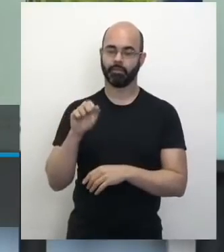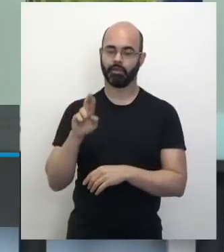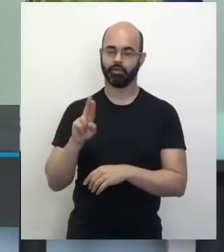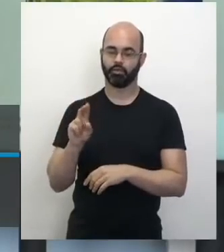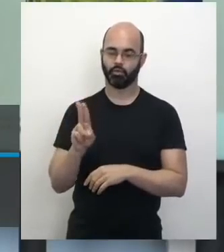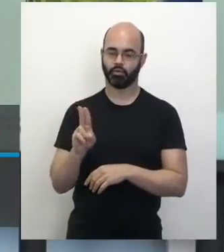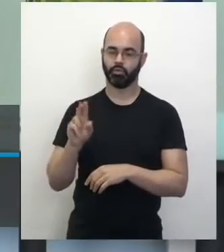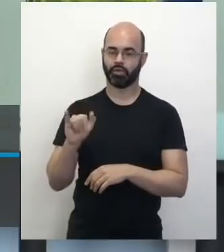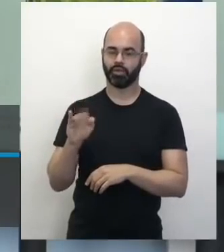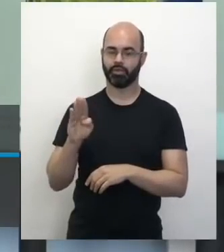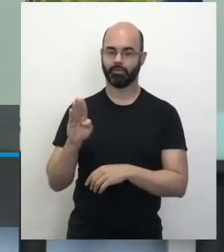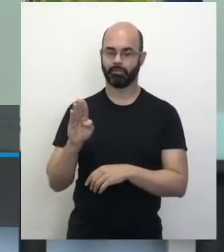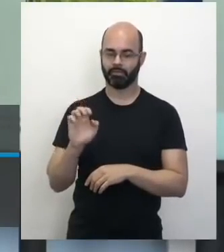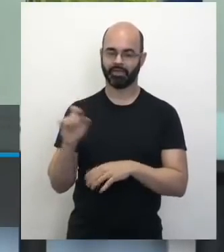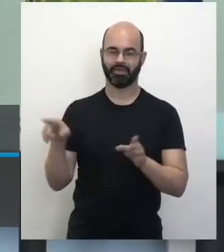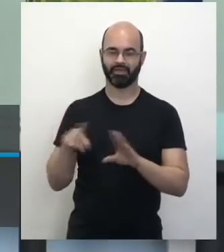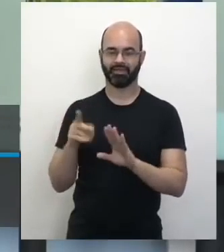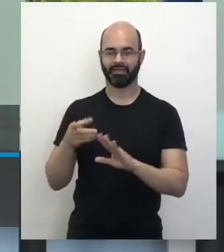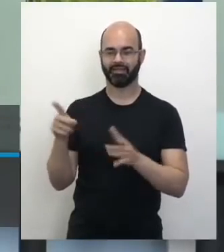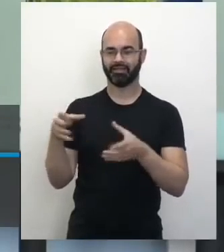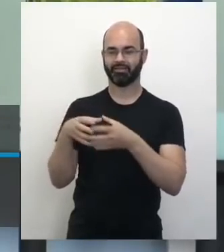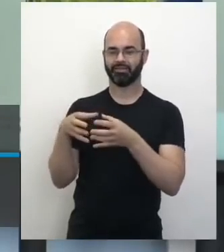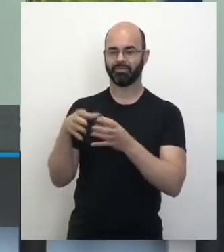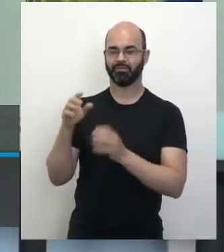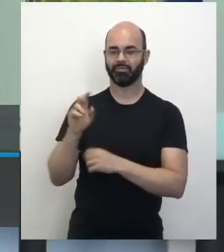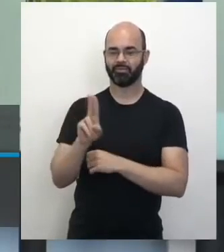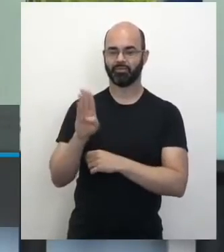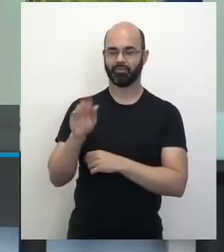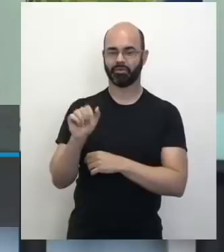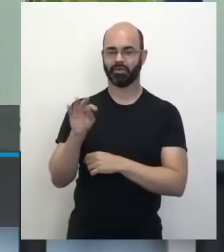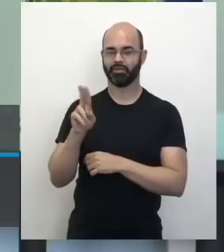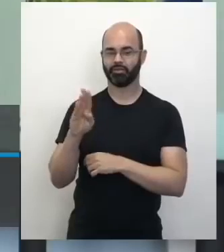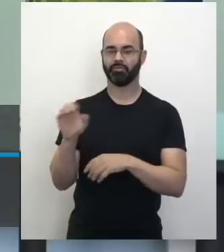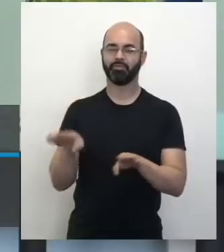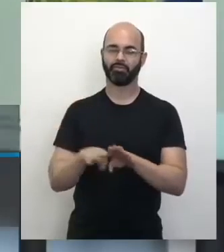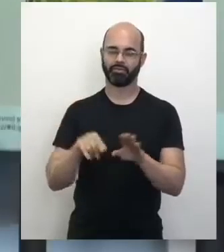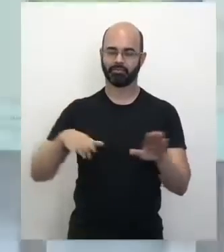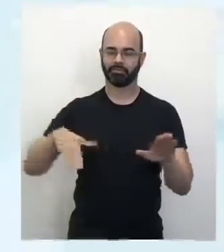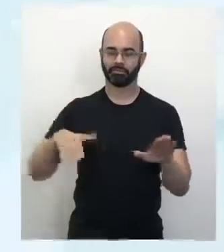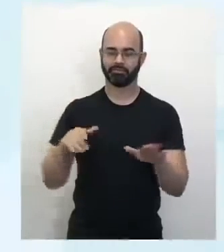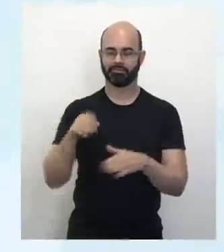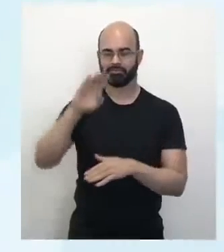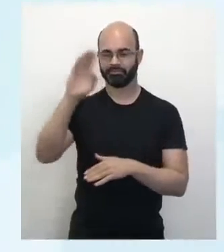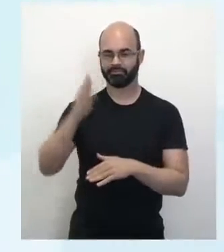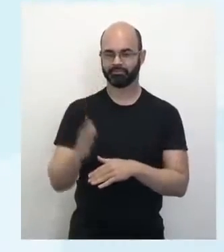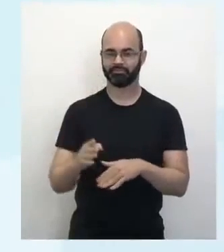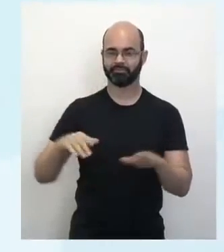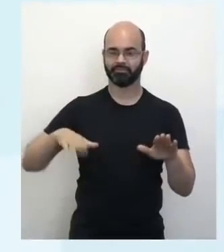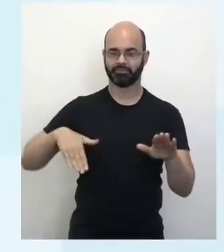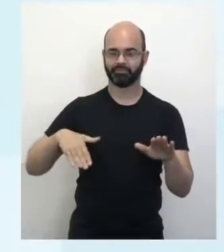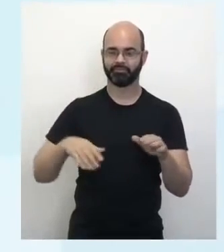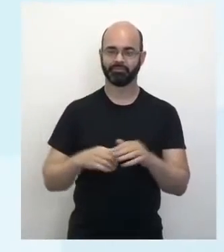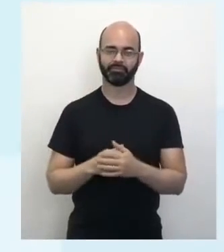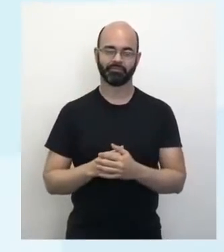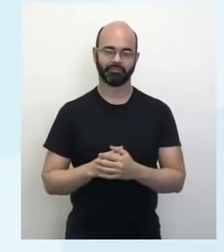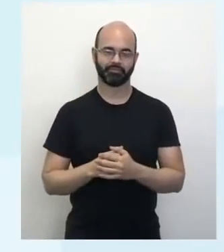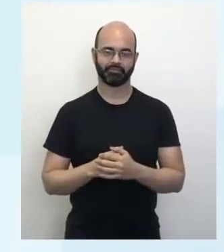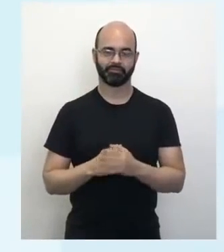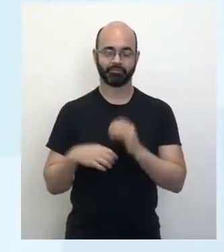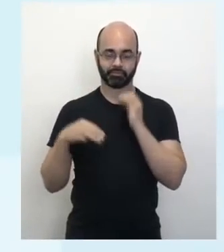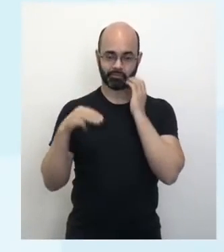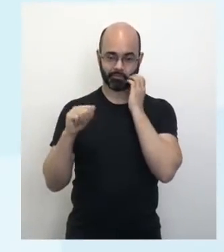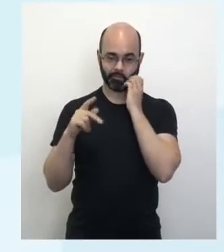de Ubatuba, que também é uma região litorânea. E tem o mapa, né, para vocês aí observarem,